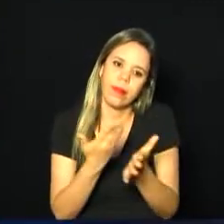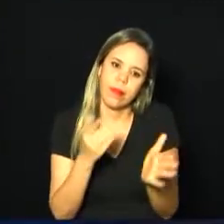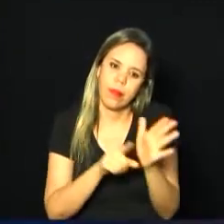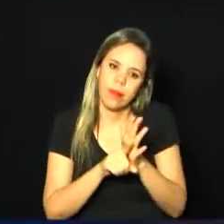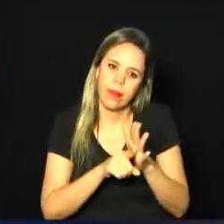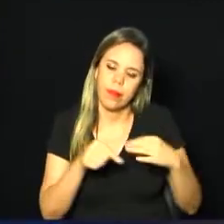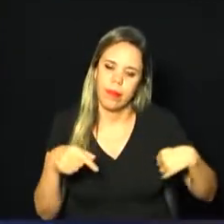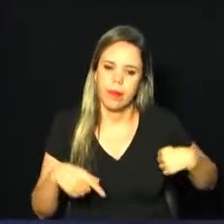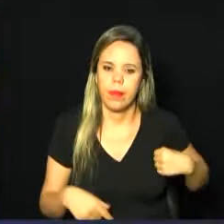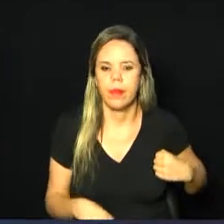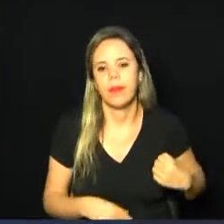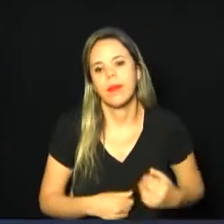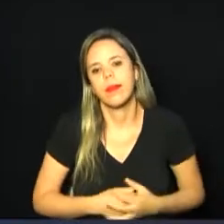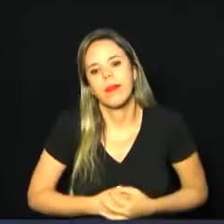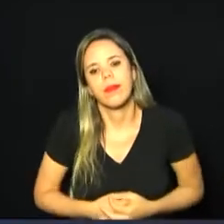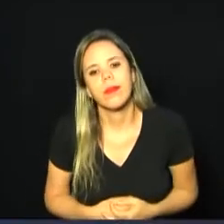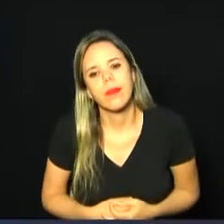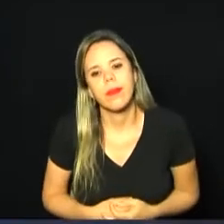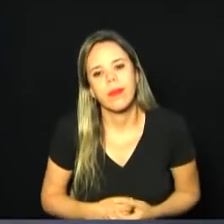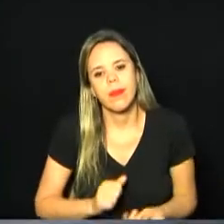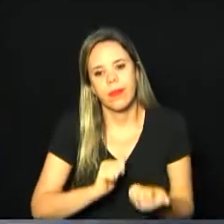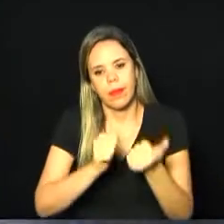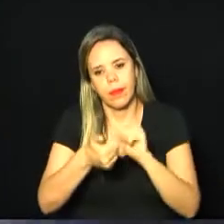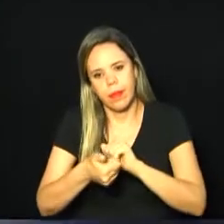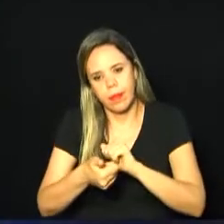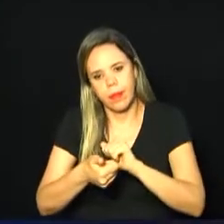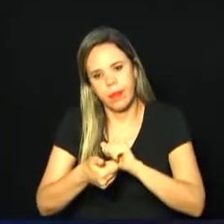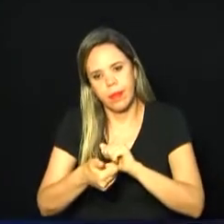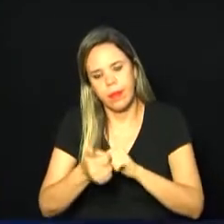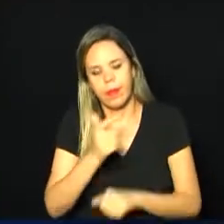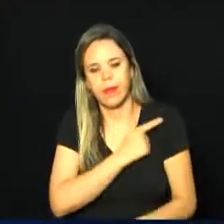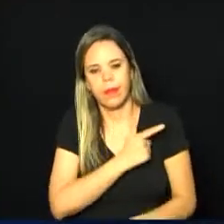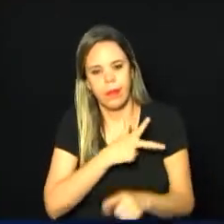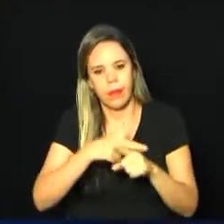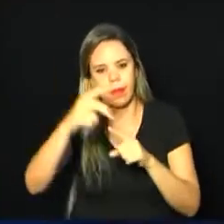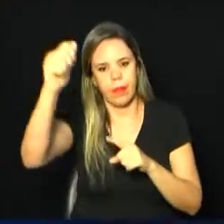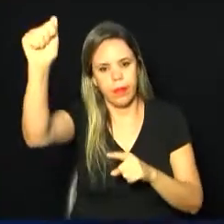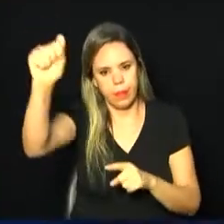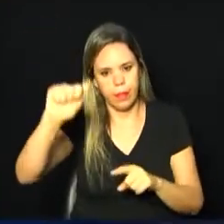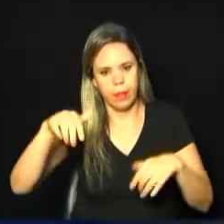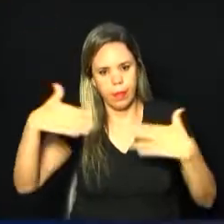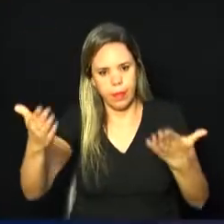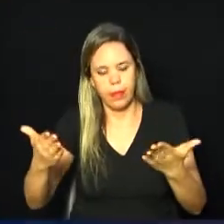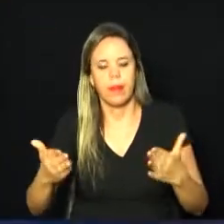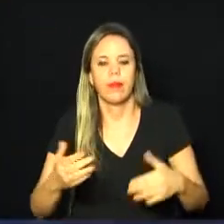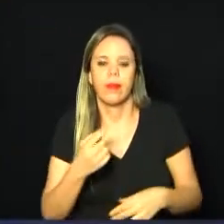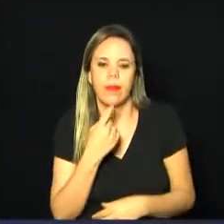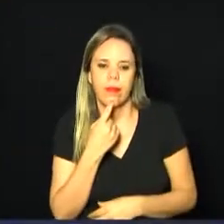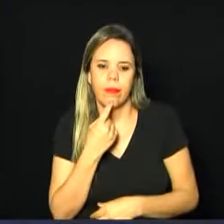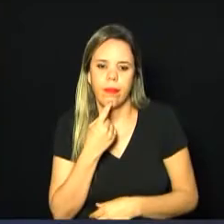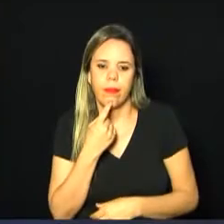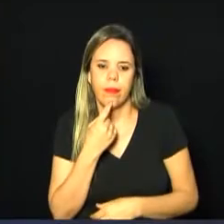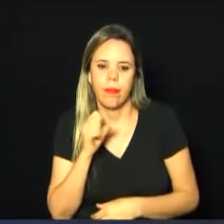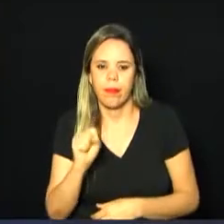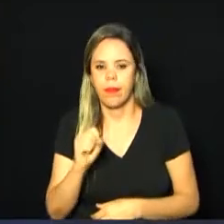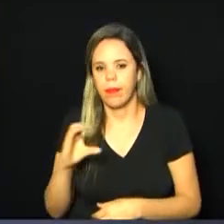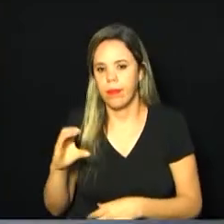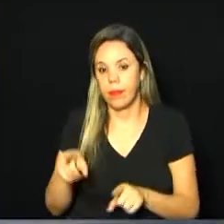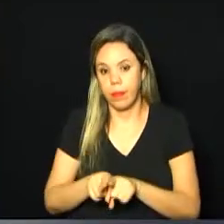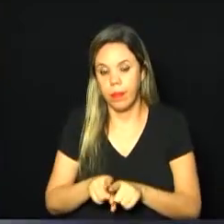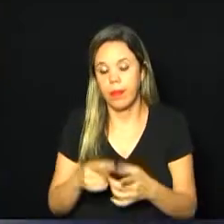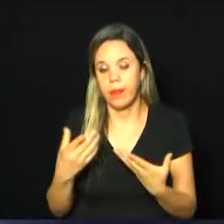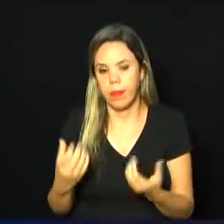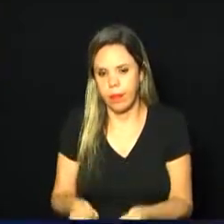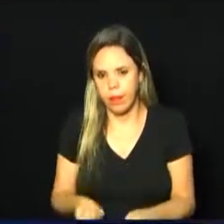aqui na Câmara e no esporte Guarani vence fora de casa é Sampaio Correia e